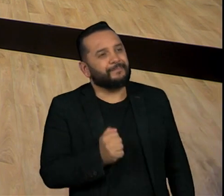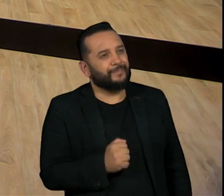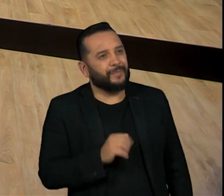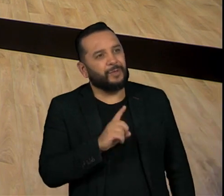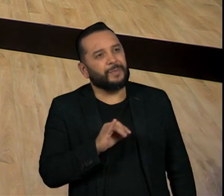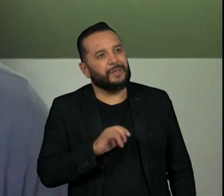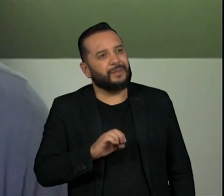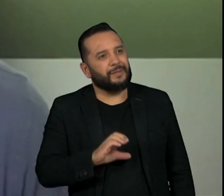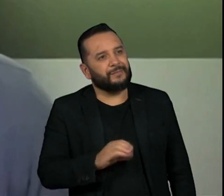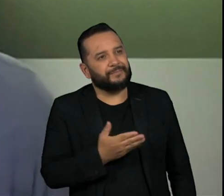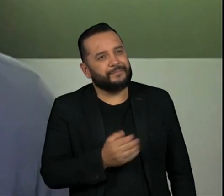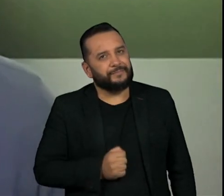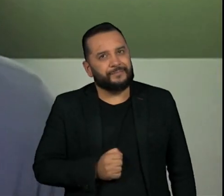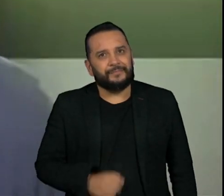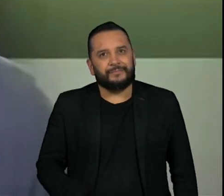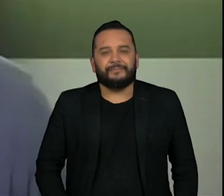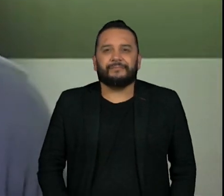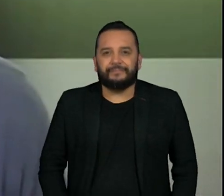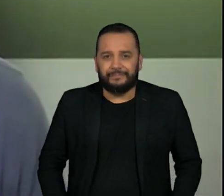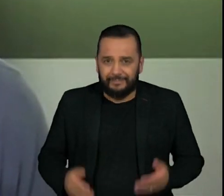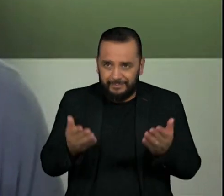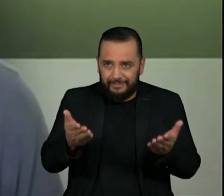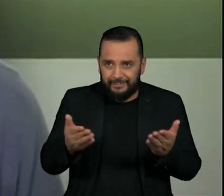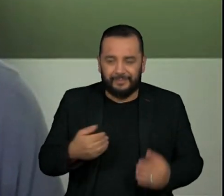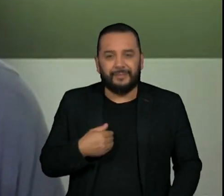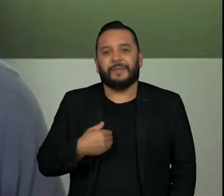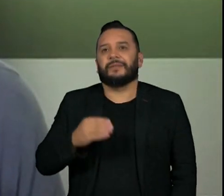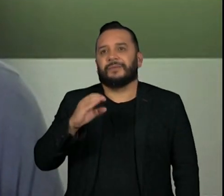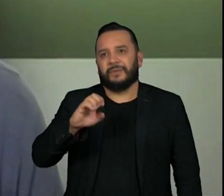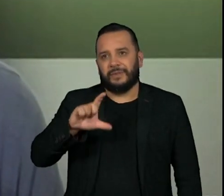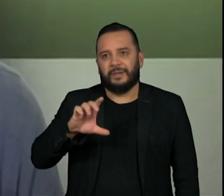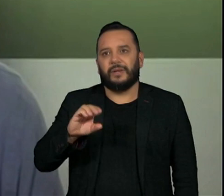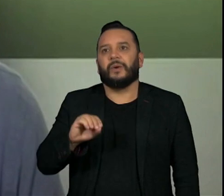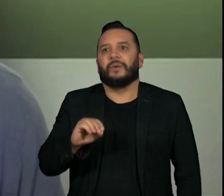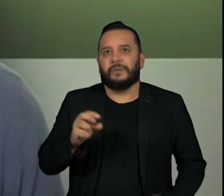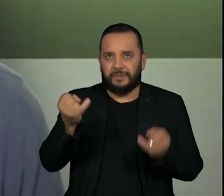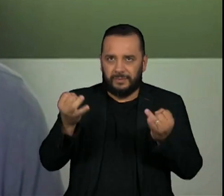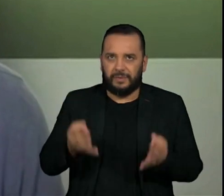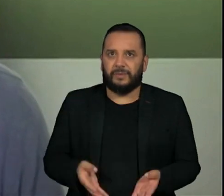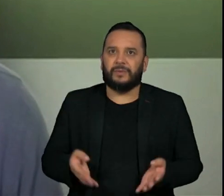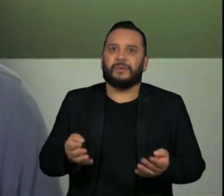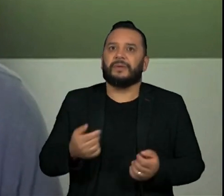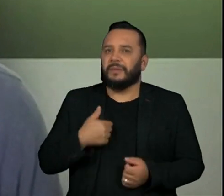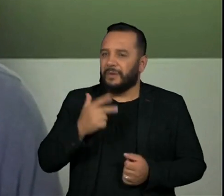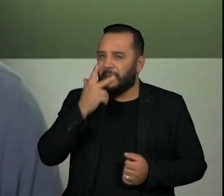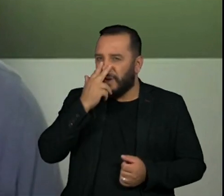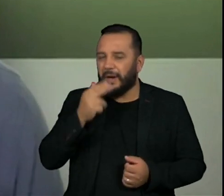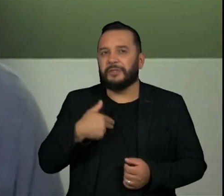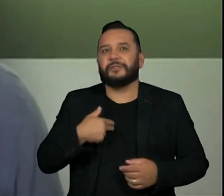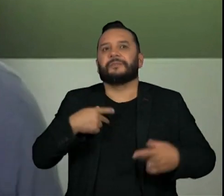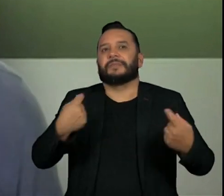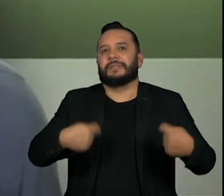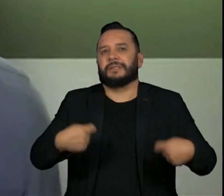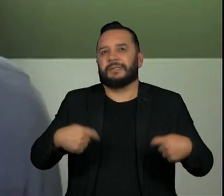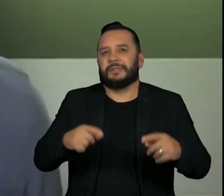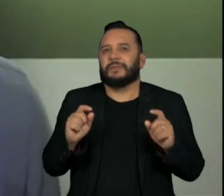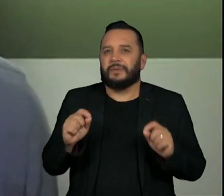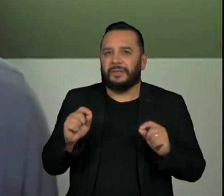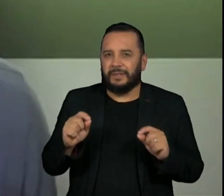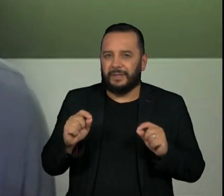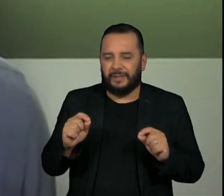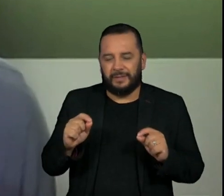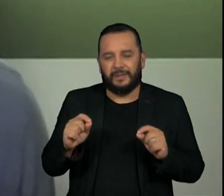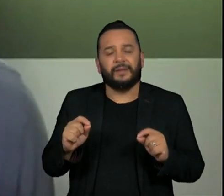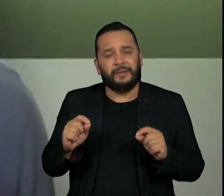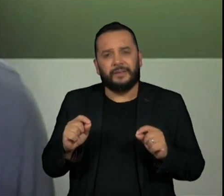Dominique. É isso mesmo que Cléo estava falando. E eu acho que nesse sentido é necessário começar a vencer